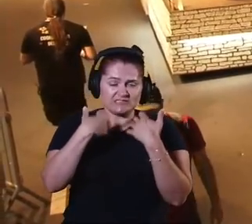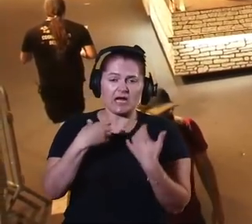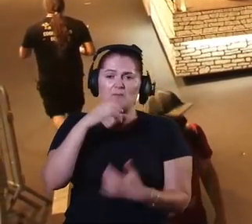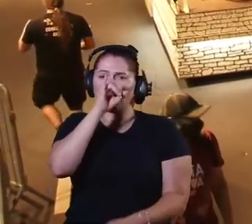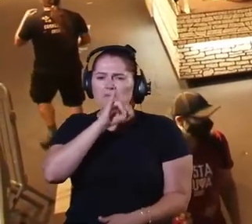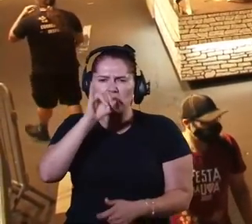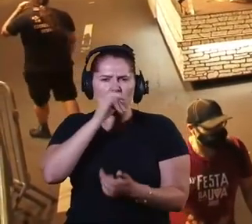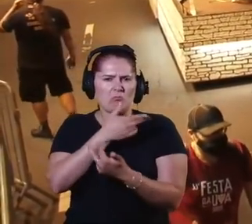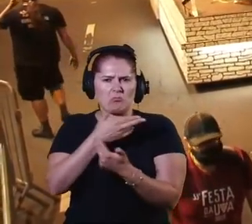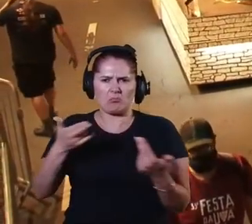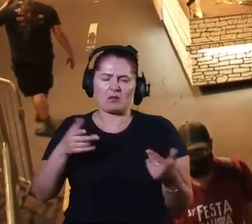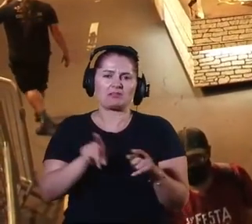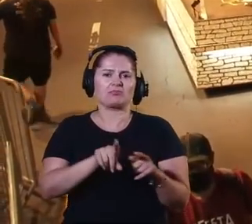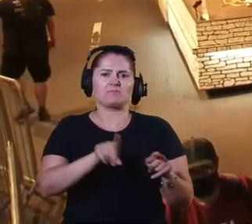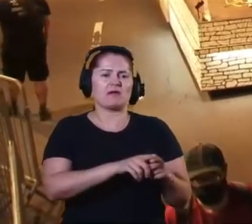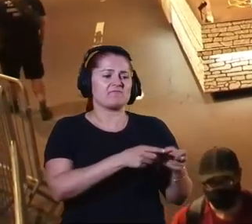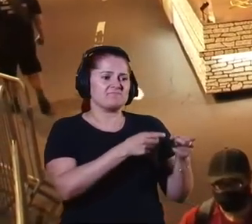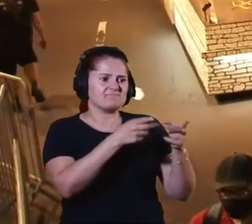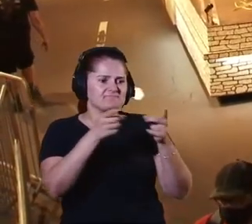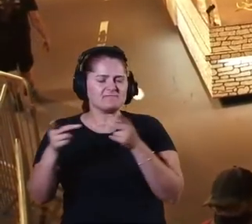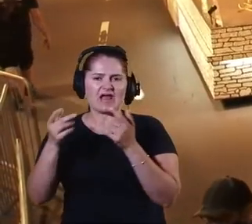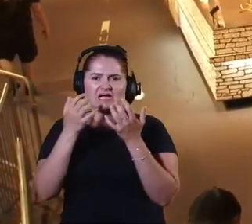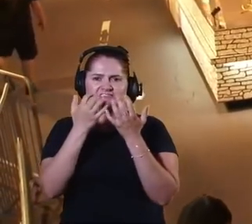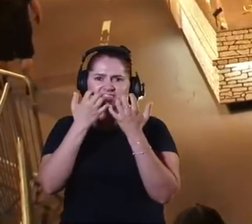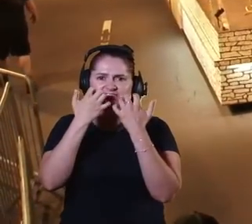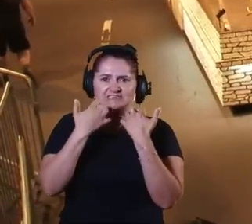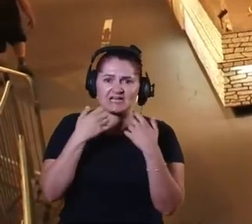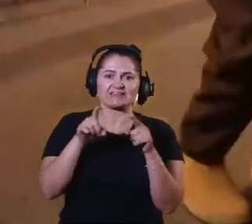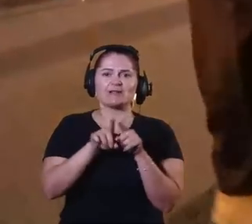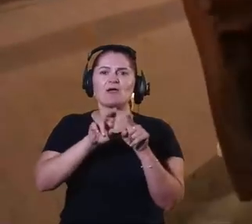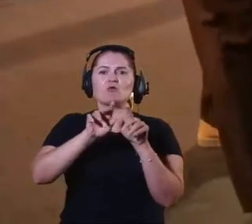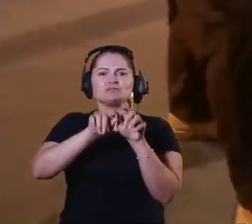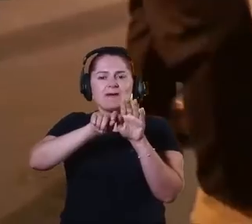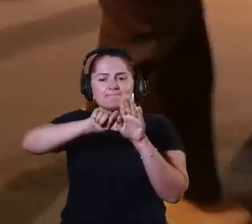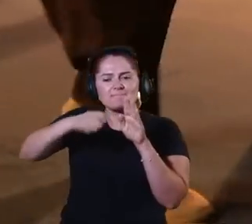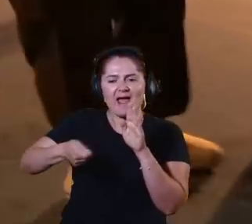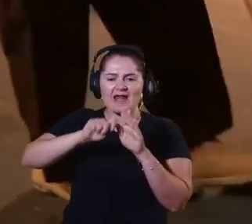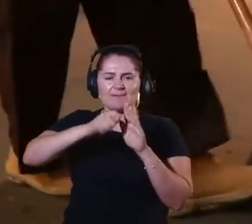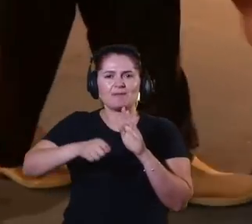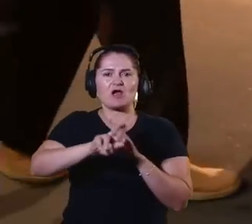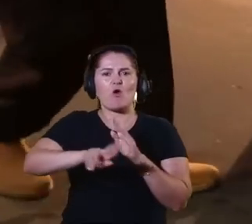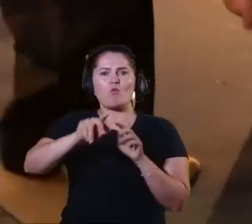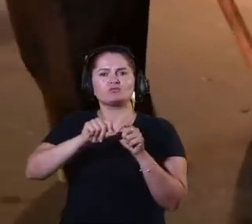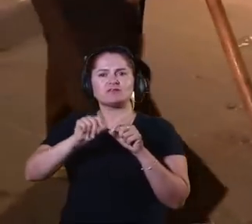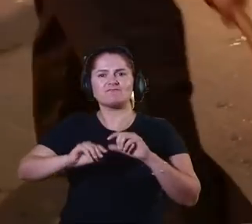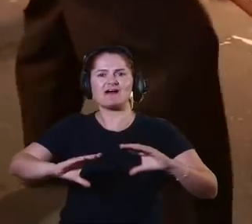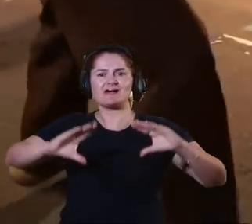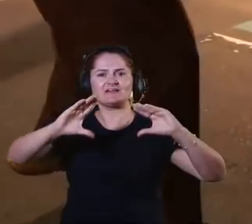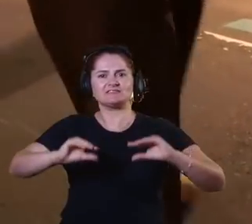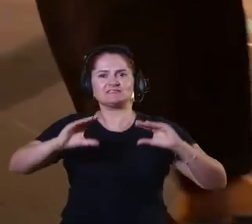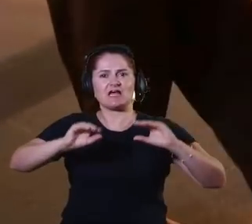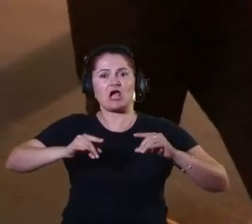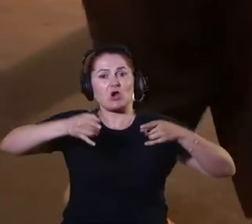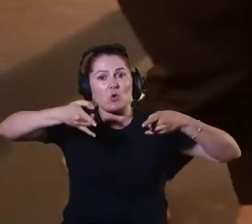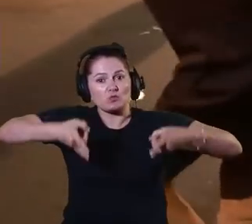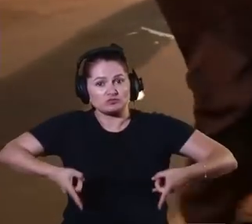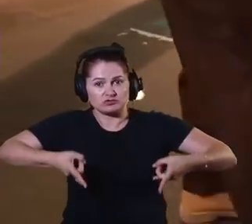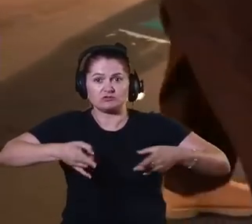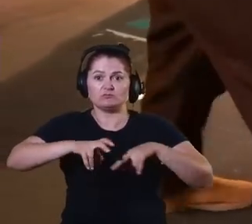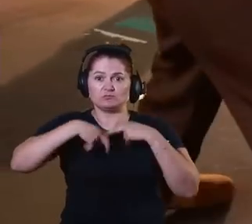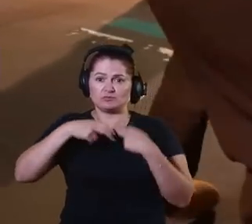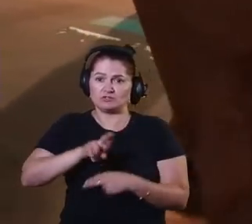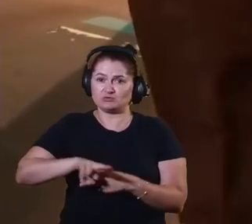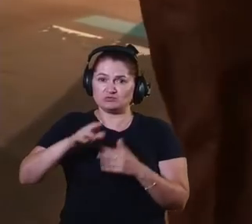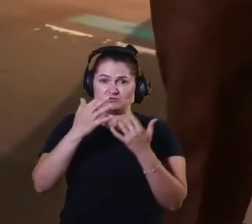para o gado, vender o milho também, a palha para fazer o colchão, enfim, diversas utilidades tinha o milho.